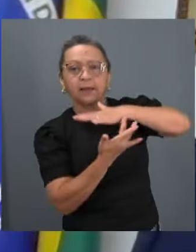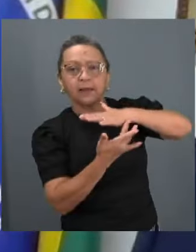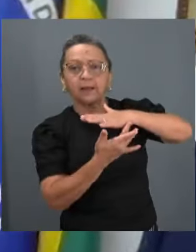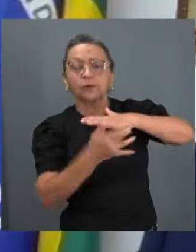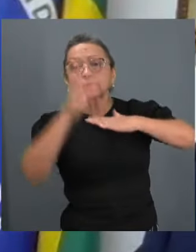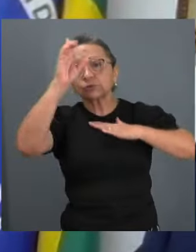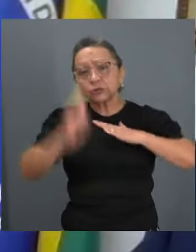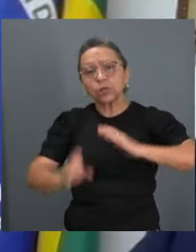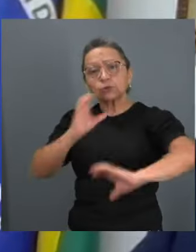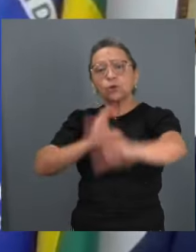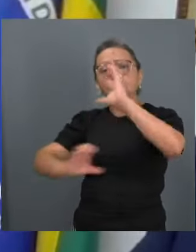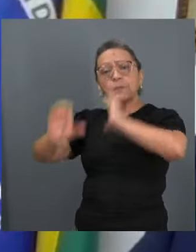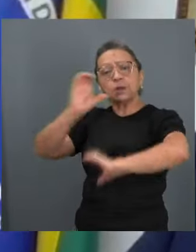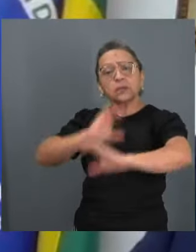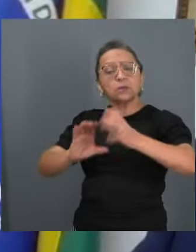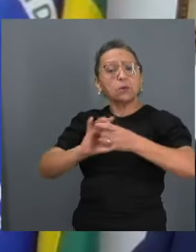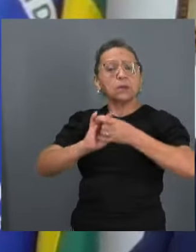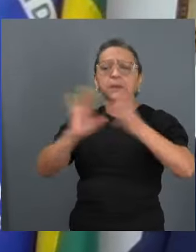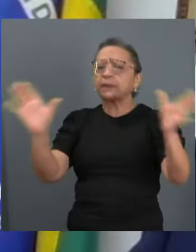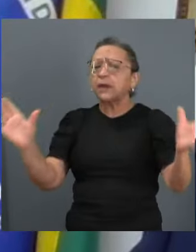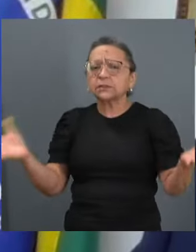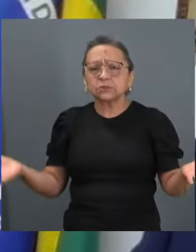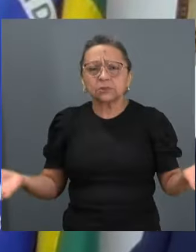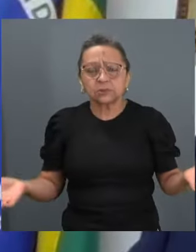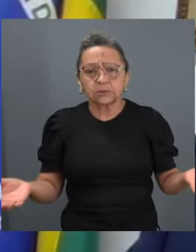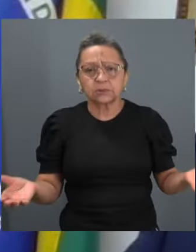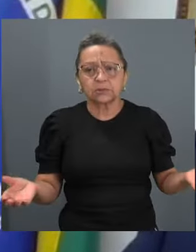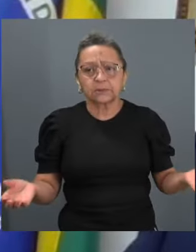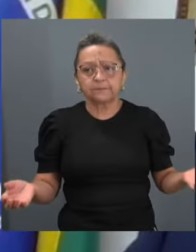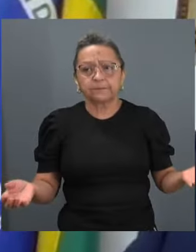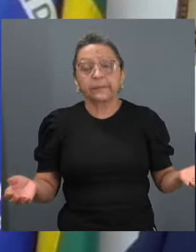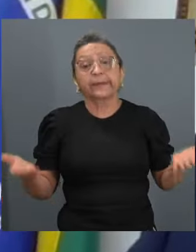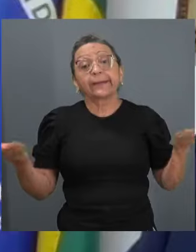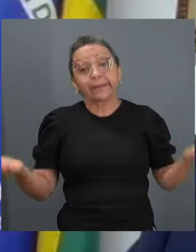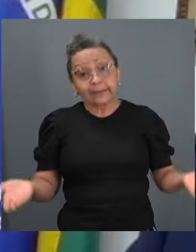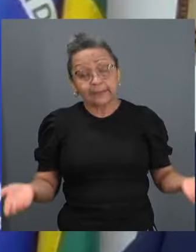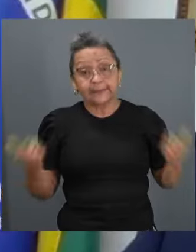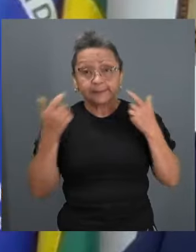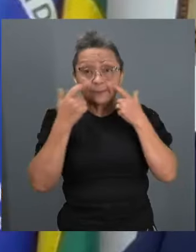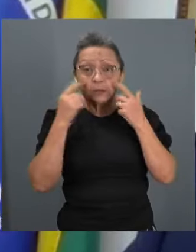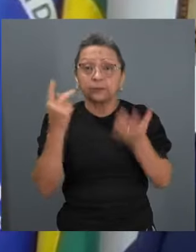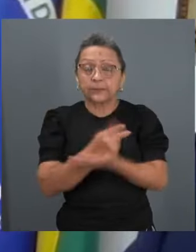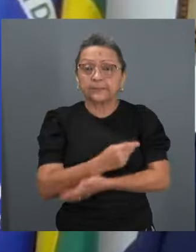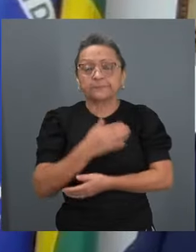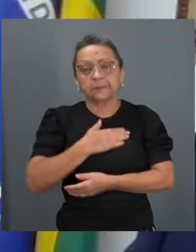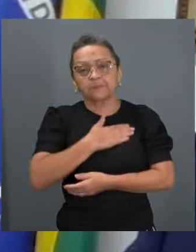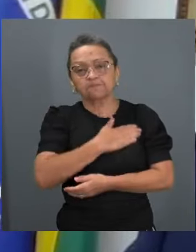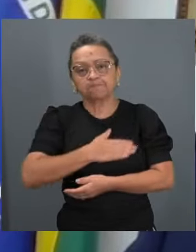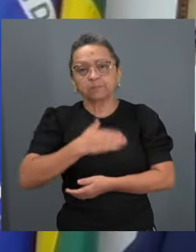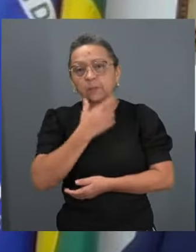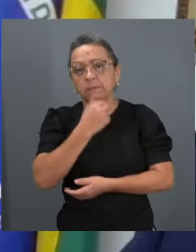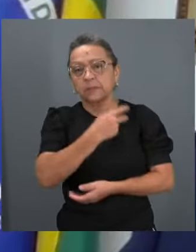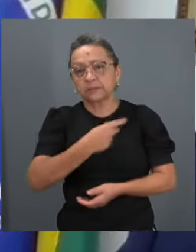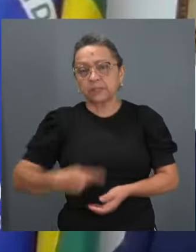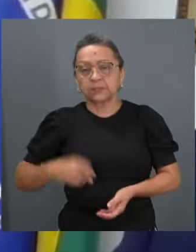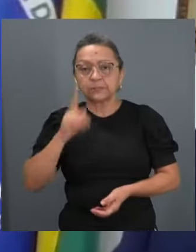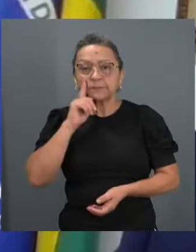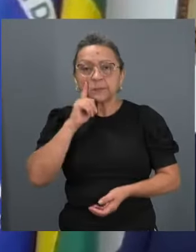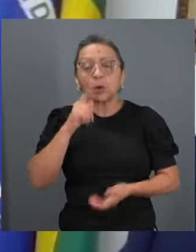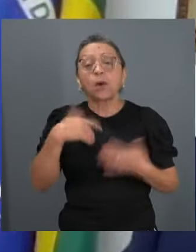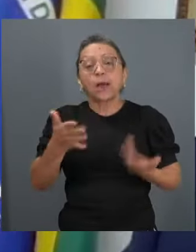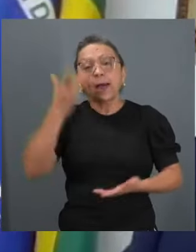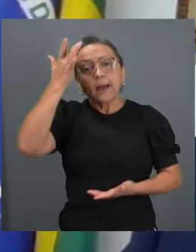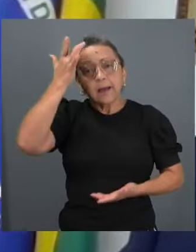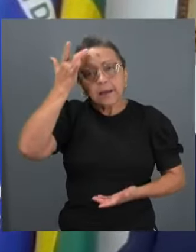deu voz à população. E aí, meu caro presidente, nós vamos ter